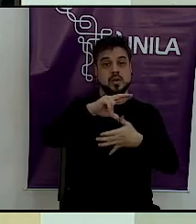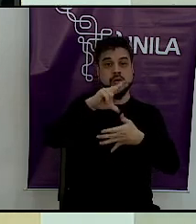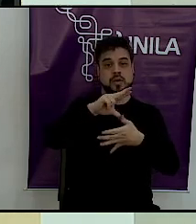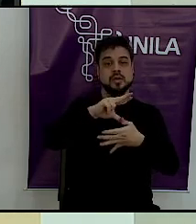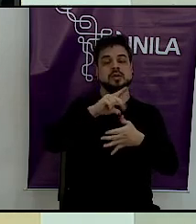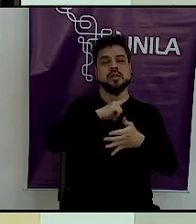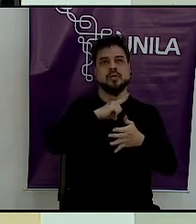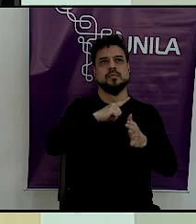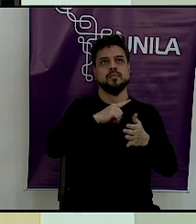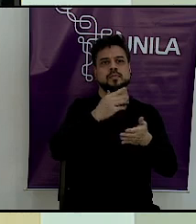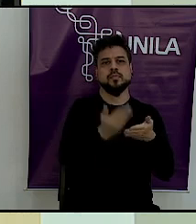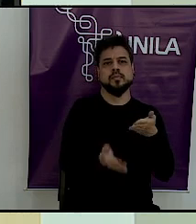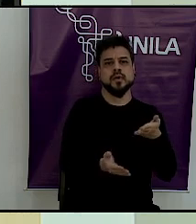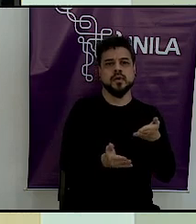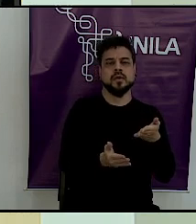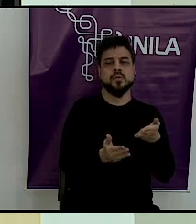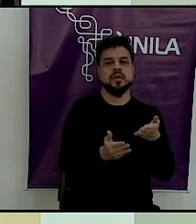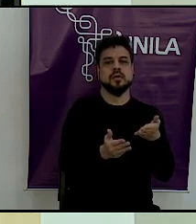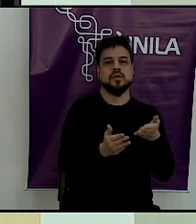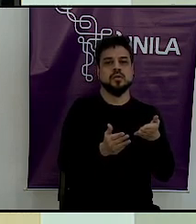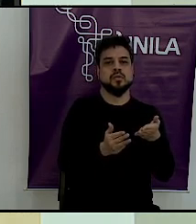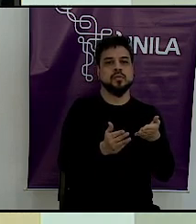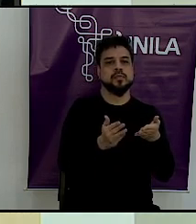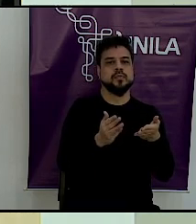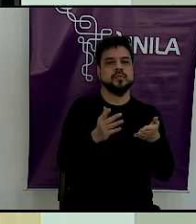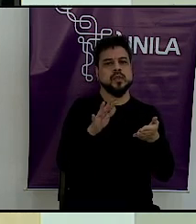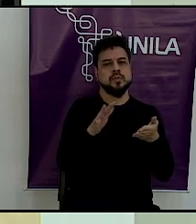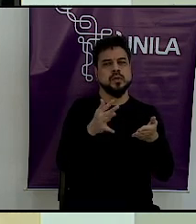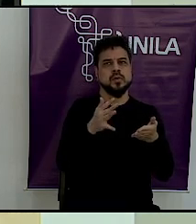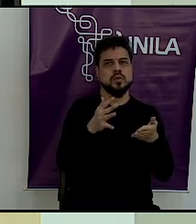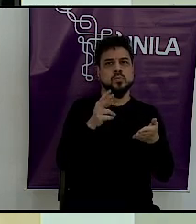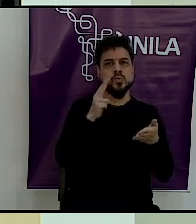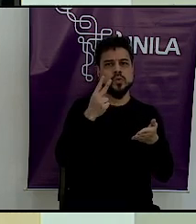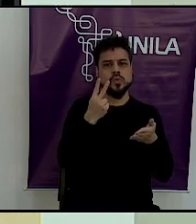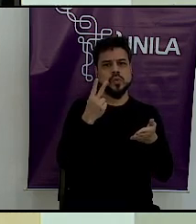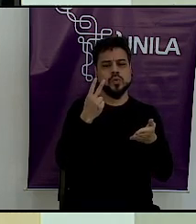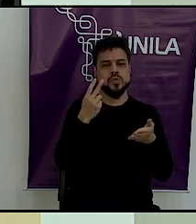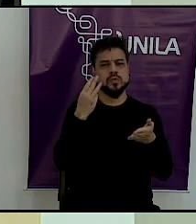do projeto para o que foi aprovado, de quase 2 milhões de reais, né? Então,